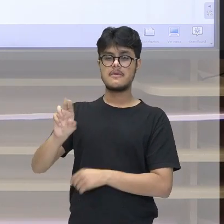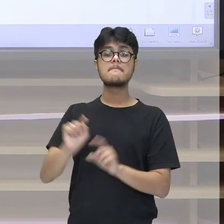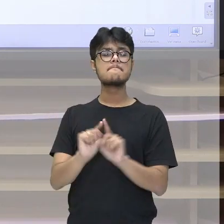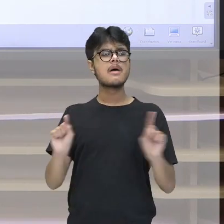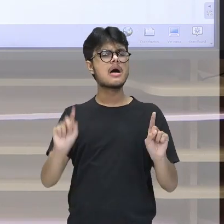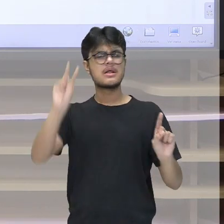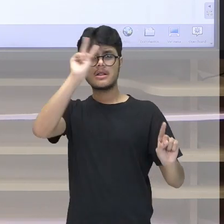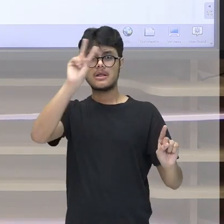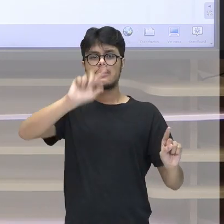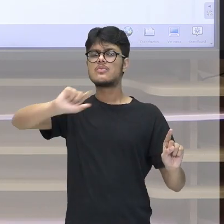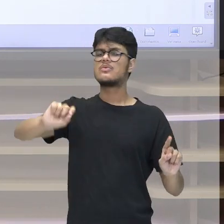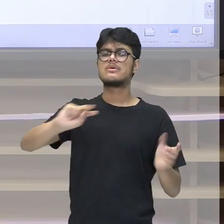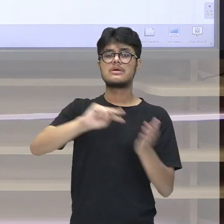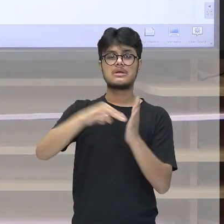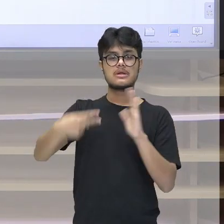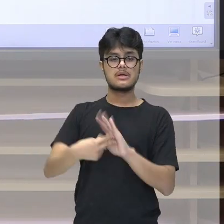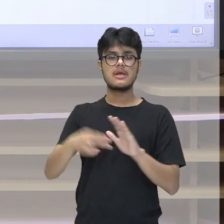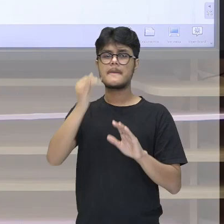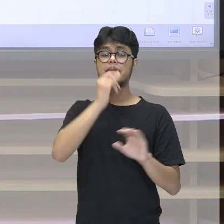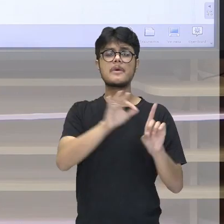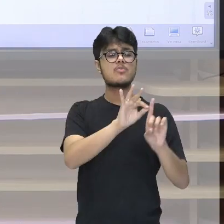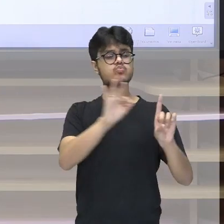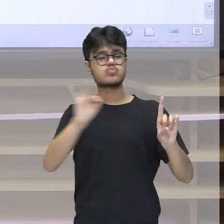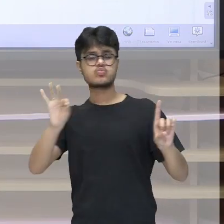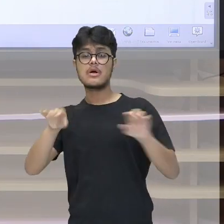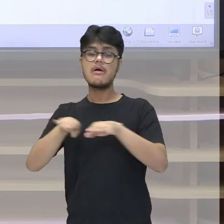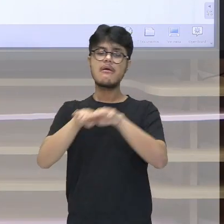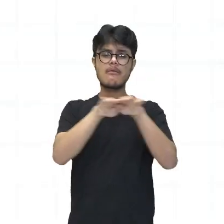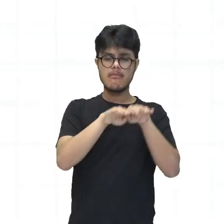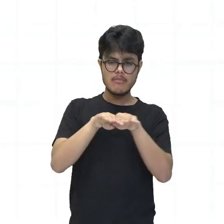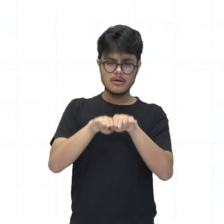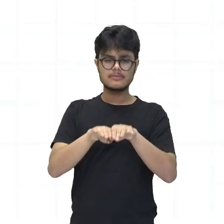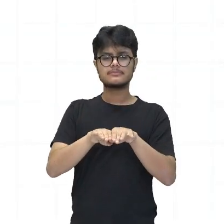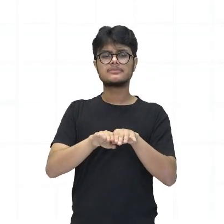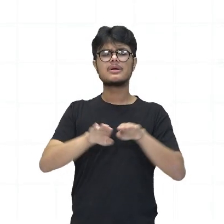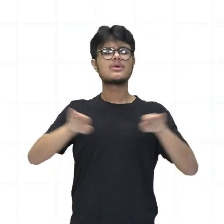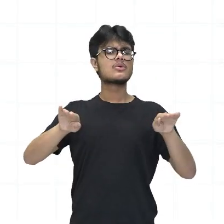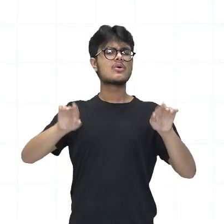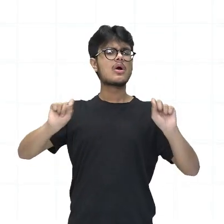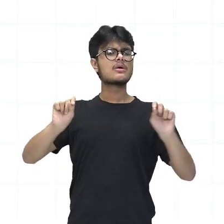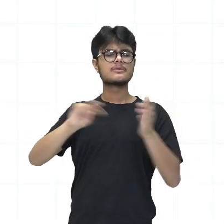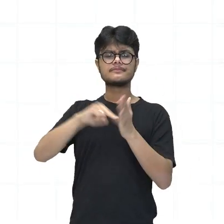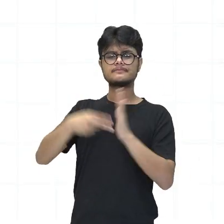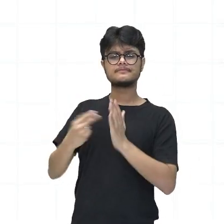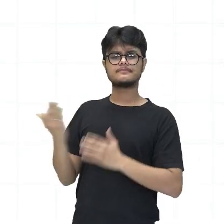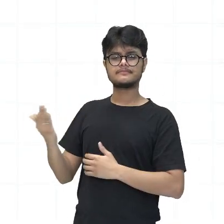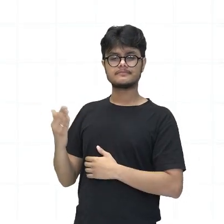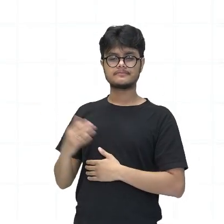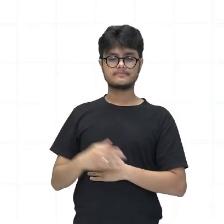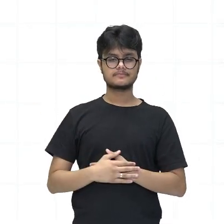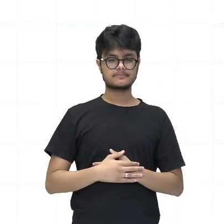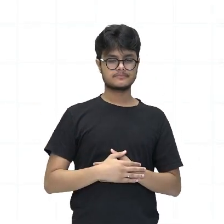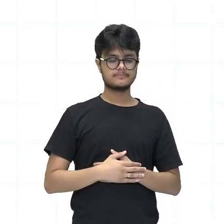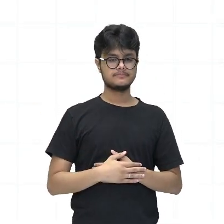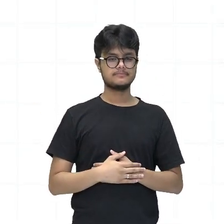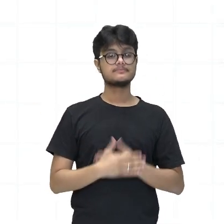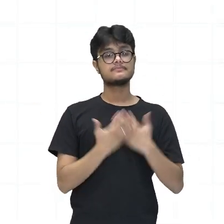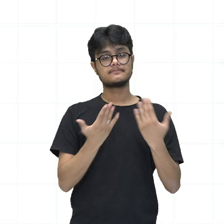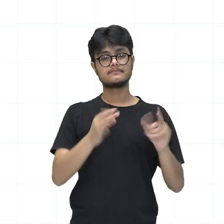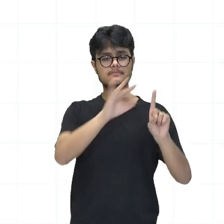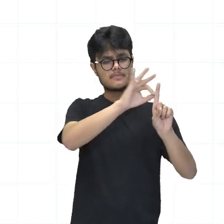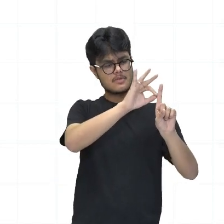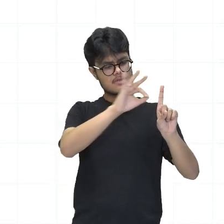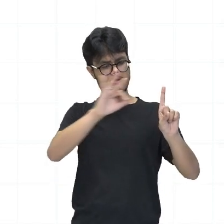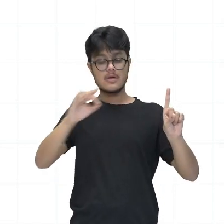gente lembrar o que é o equilíbrio térmico, né? Então, vamos ver aí na nossa cartela que equilíbrio térmico é a situação